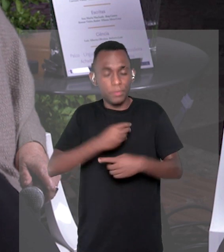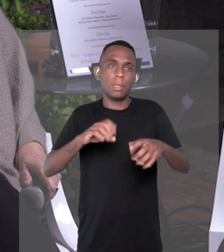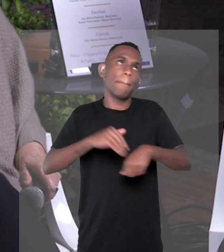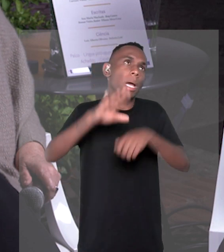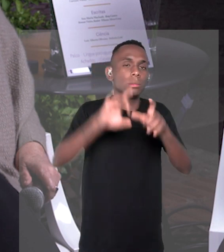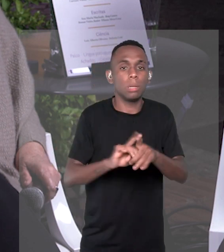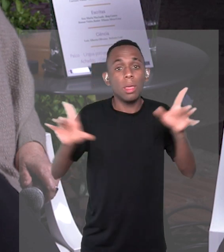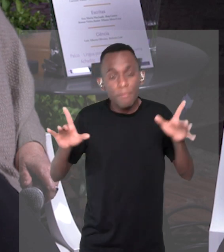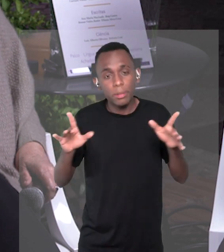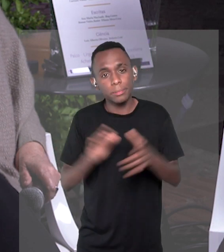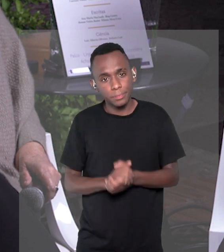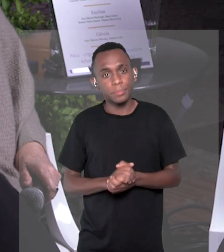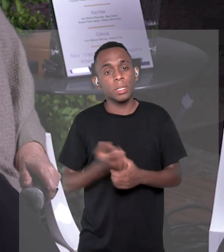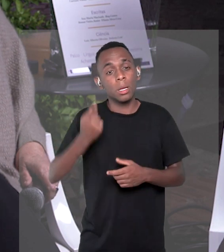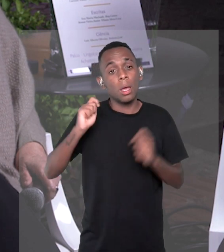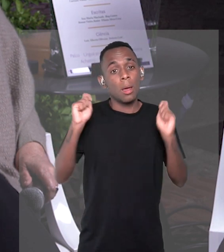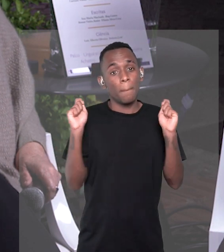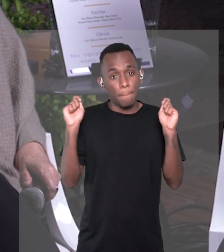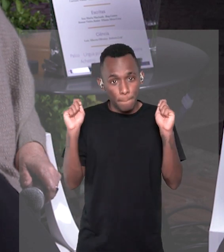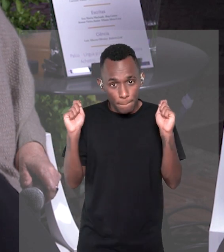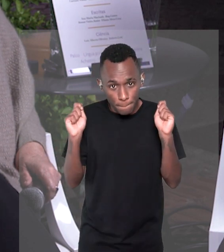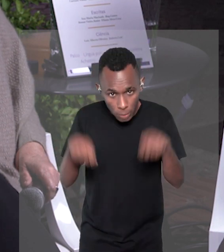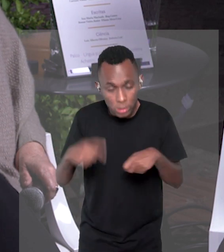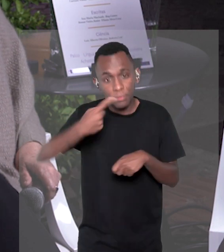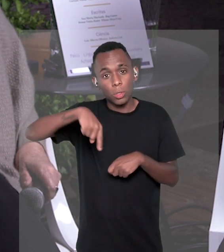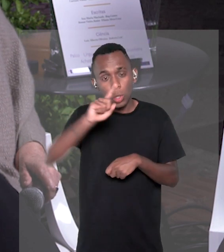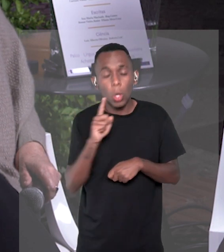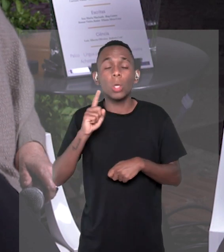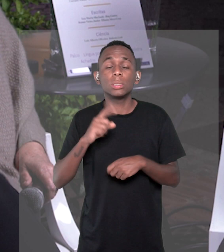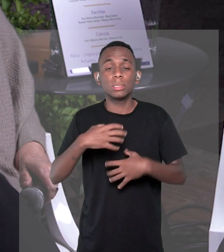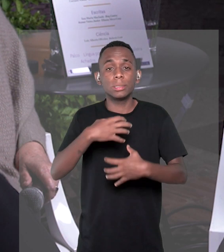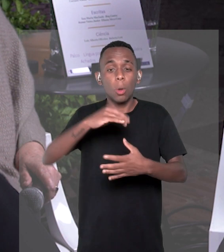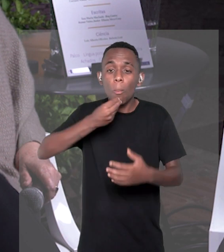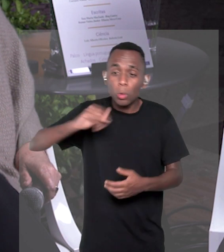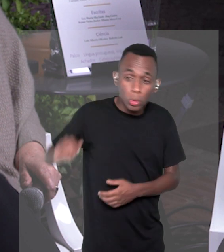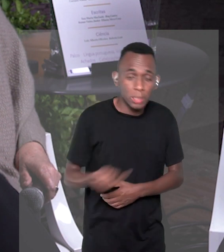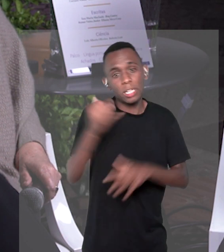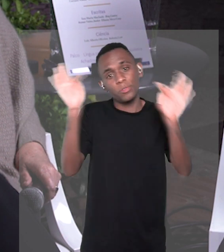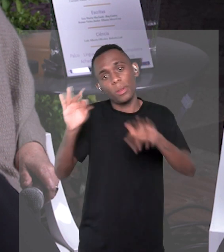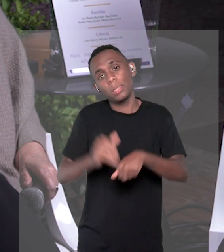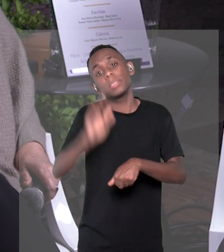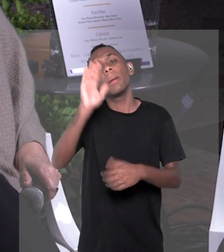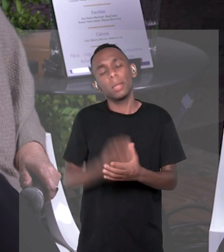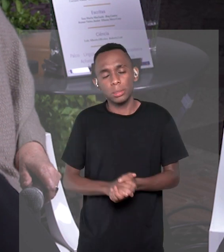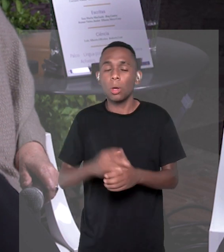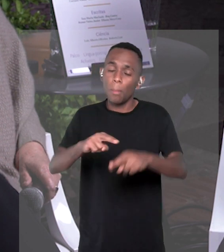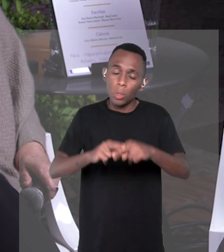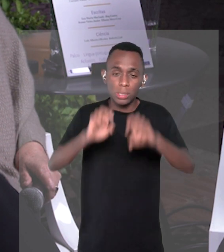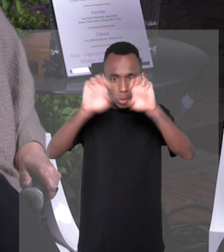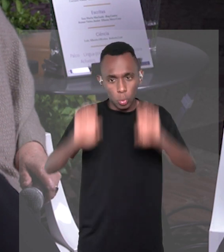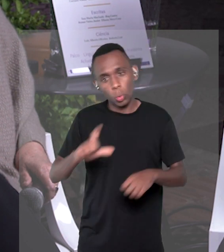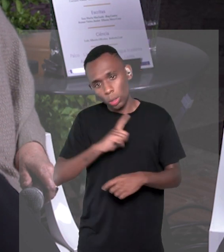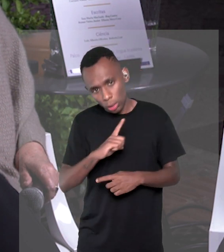faz o seu horário. Então, é uma forma de viver. E essa forma de viver com mais liberdade é para que a gente possa se dar